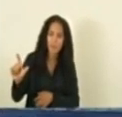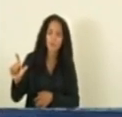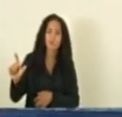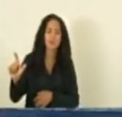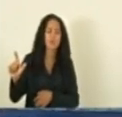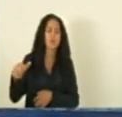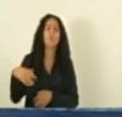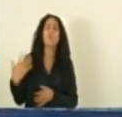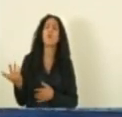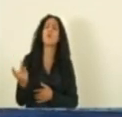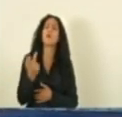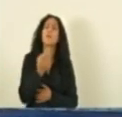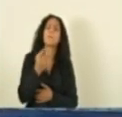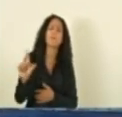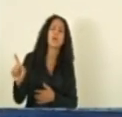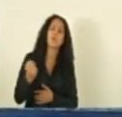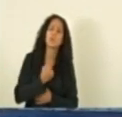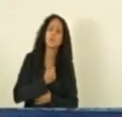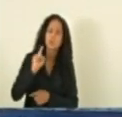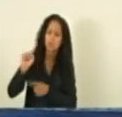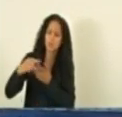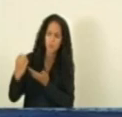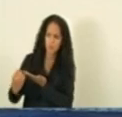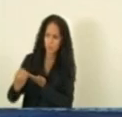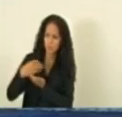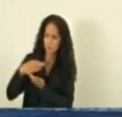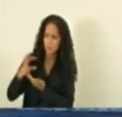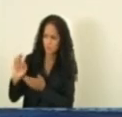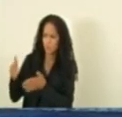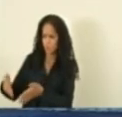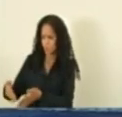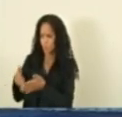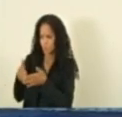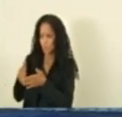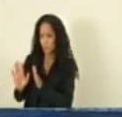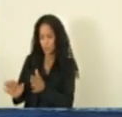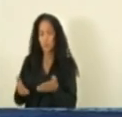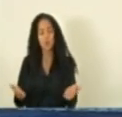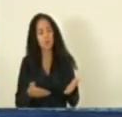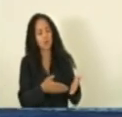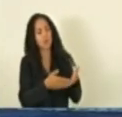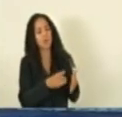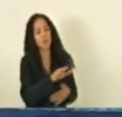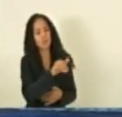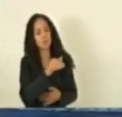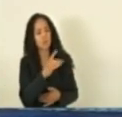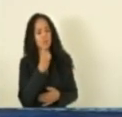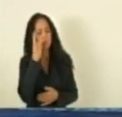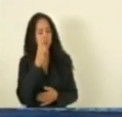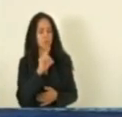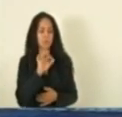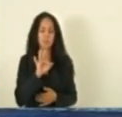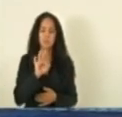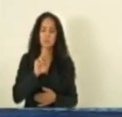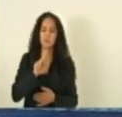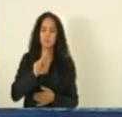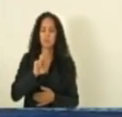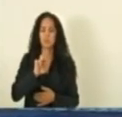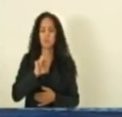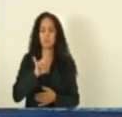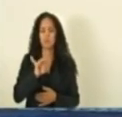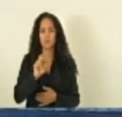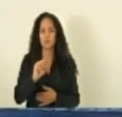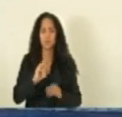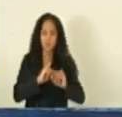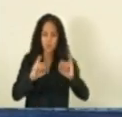do PL é qual o número, deputado? Depois, Vossa Excelência me passa, fazendo favor. Deputado Freitas. Não, só quero dizer para